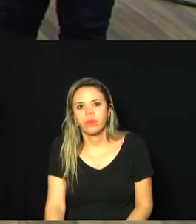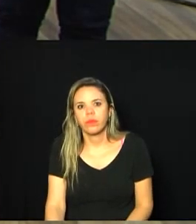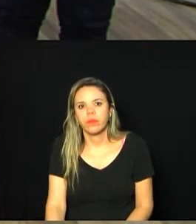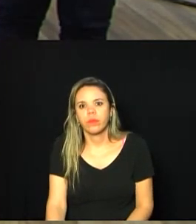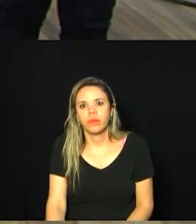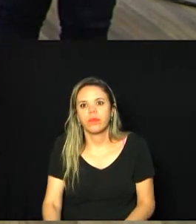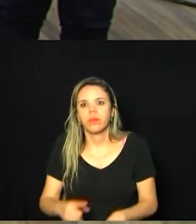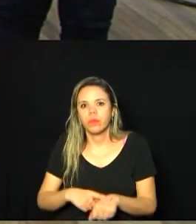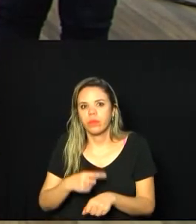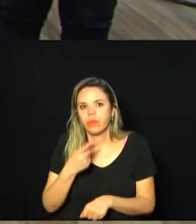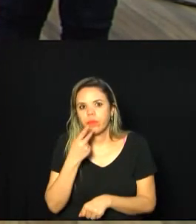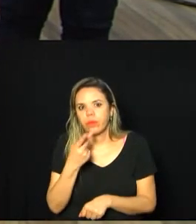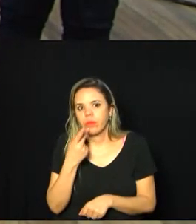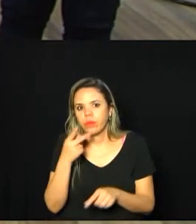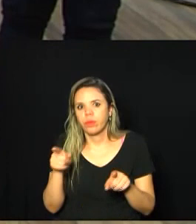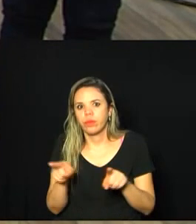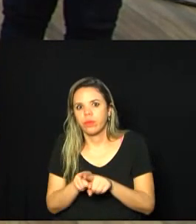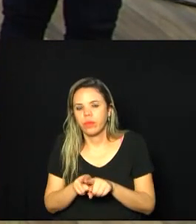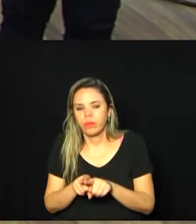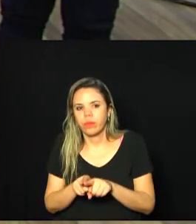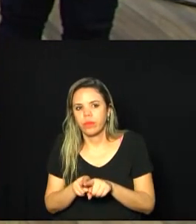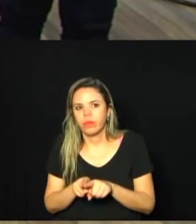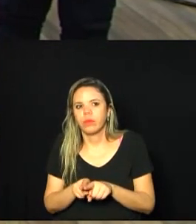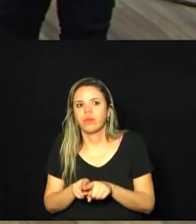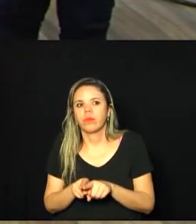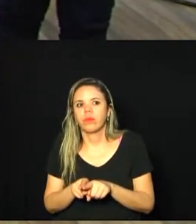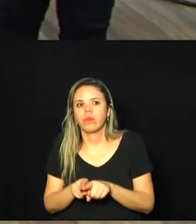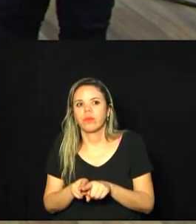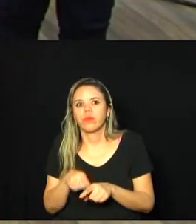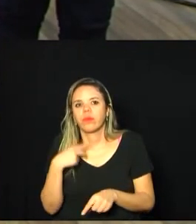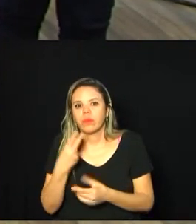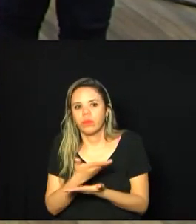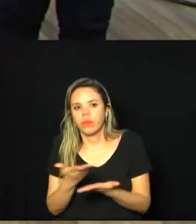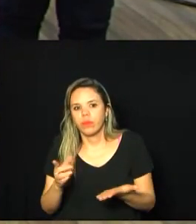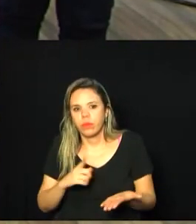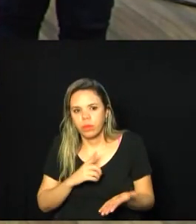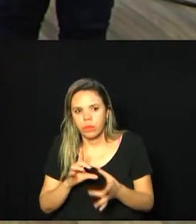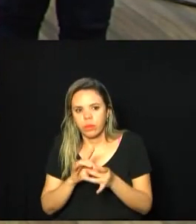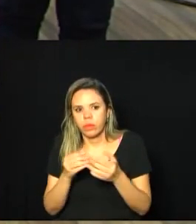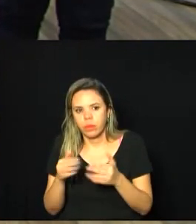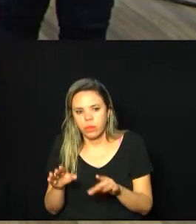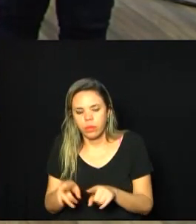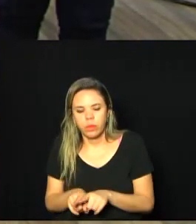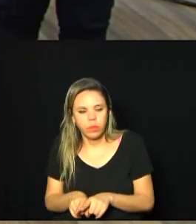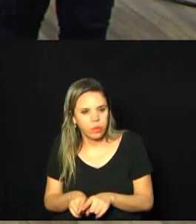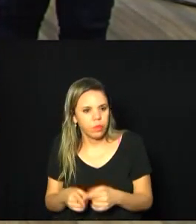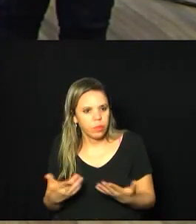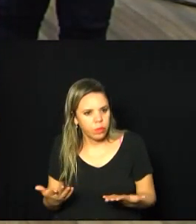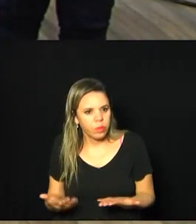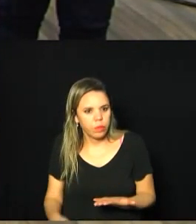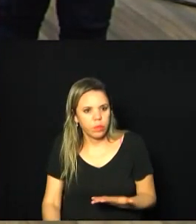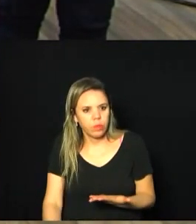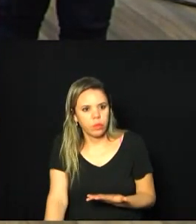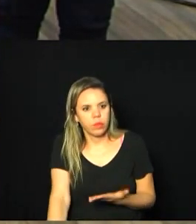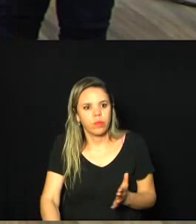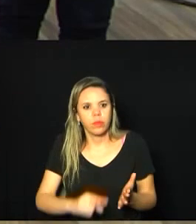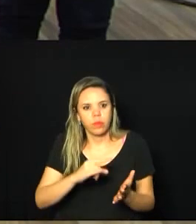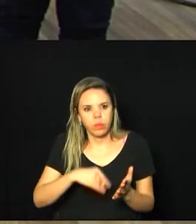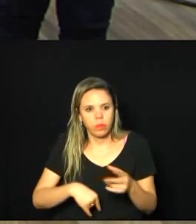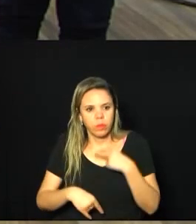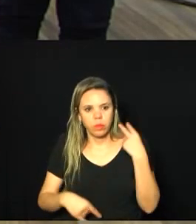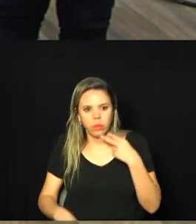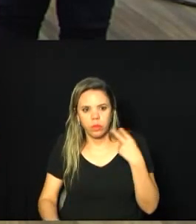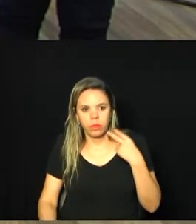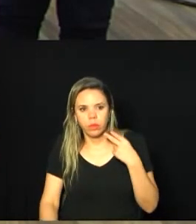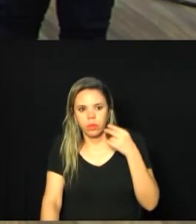Bernabreu, é hora de nós falarmos também sobre as ferramentas que os parlamentares têm à disposição, neste caso, um requerimento do vereador